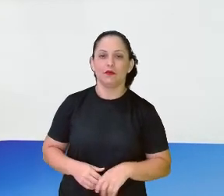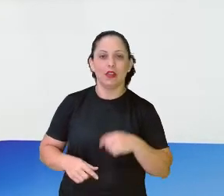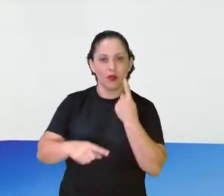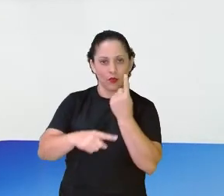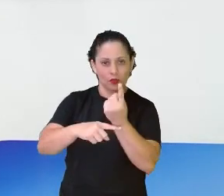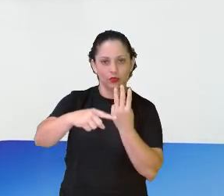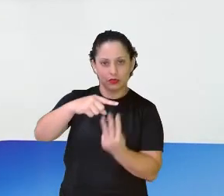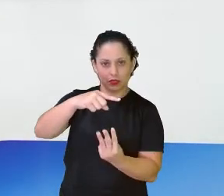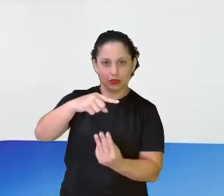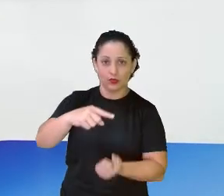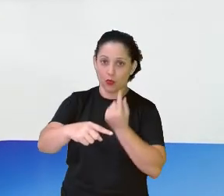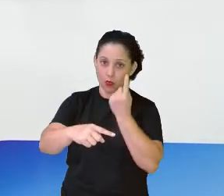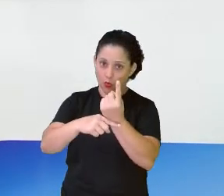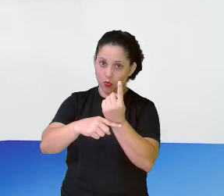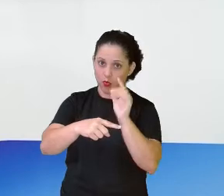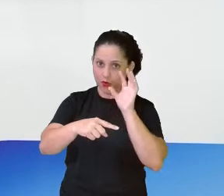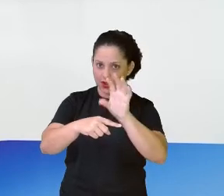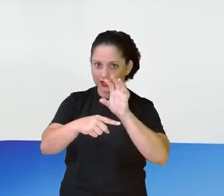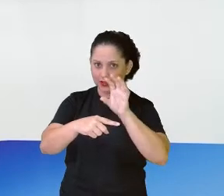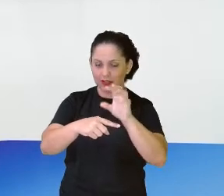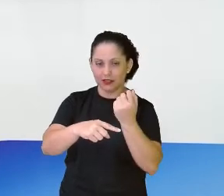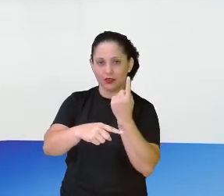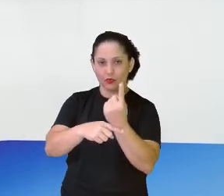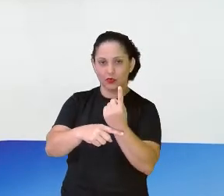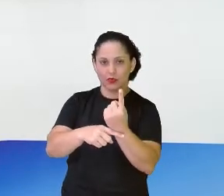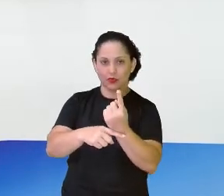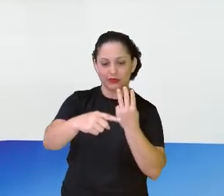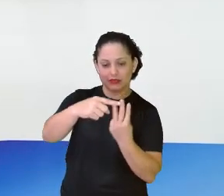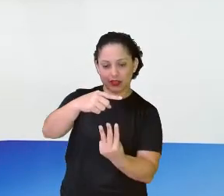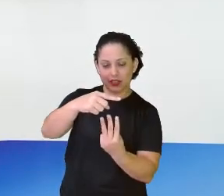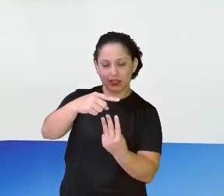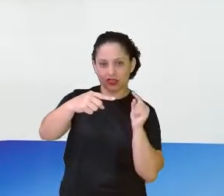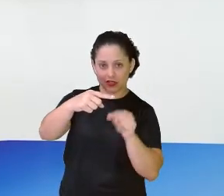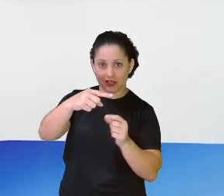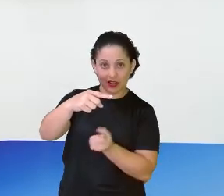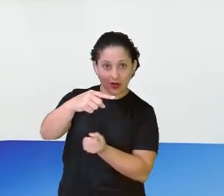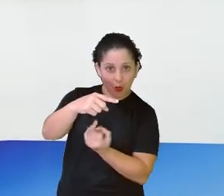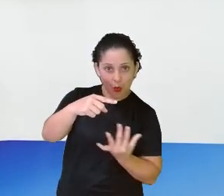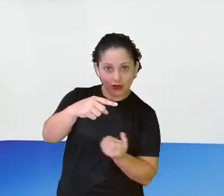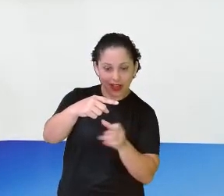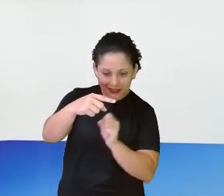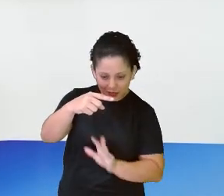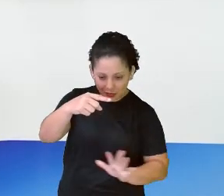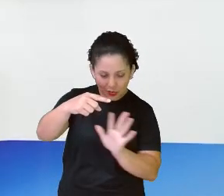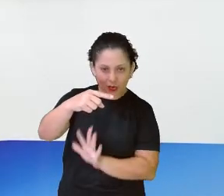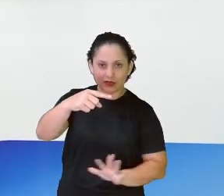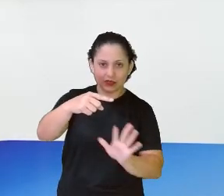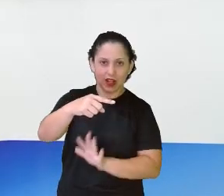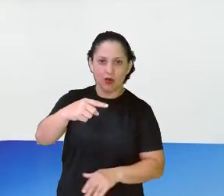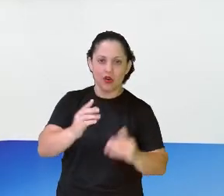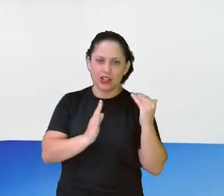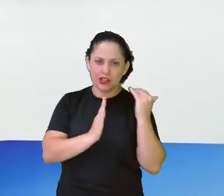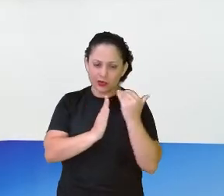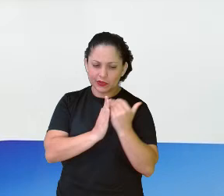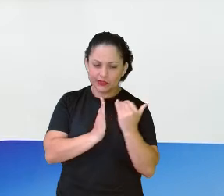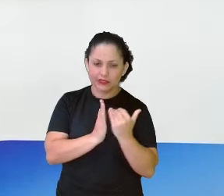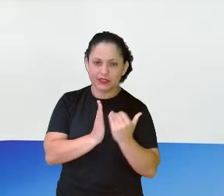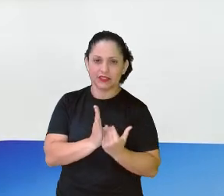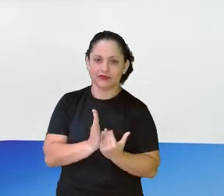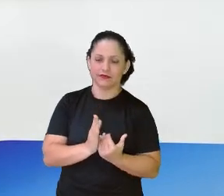1/3. 1, a quantidade que eu quero, e o 3 é a quantidade total que eu dividi o meu